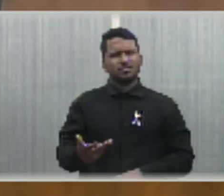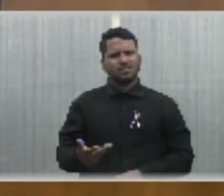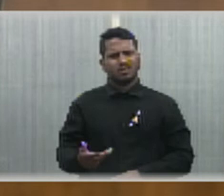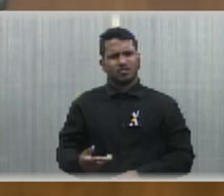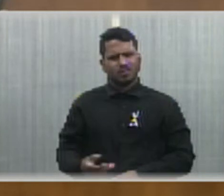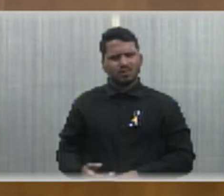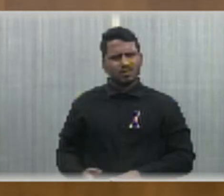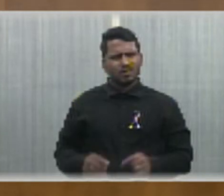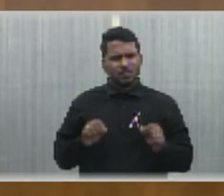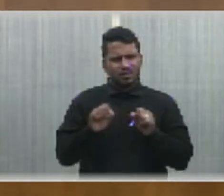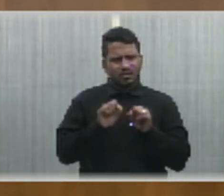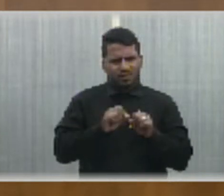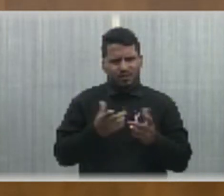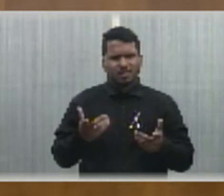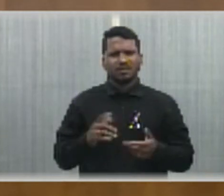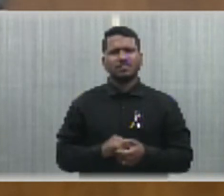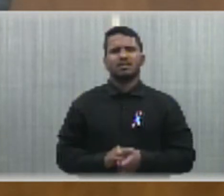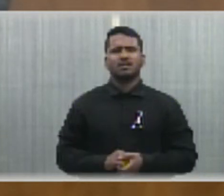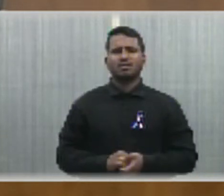de fazer